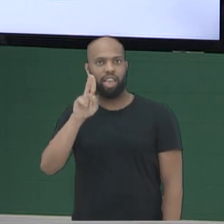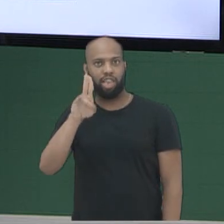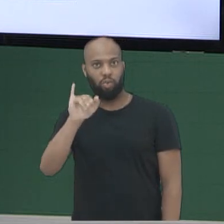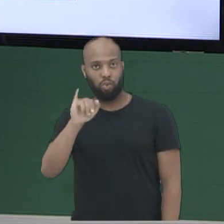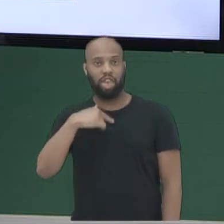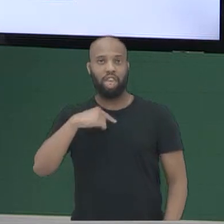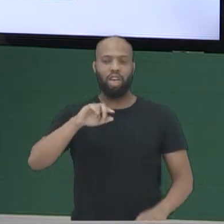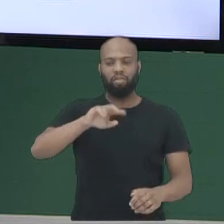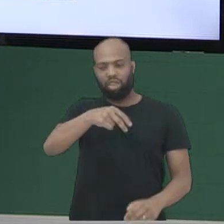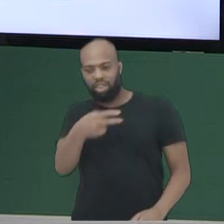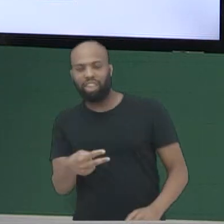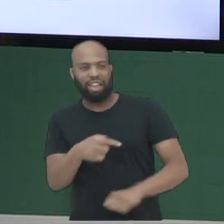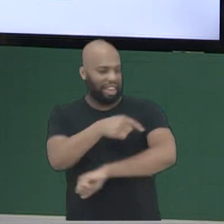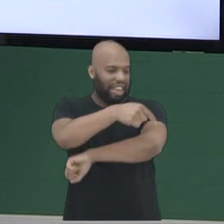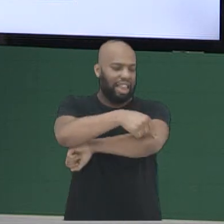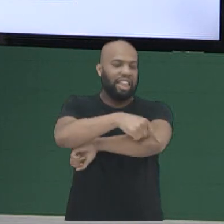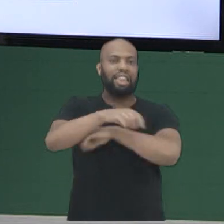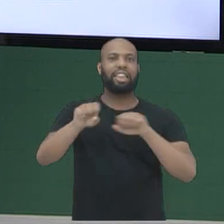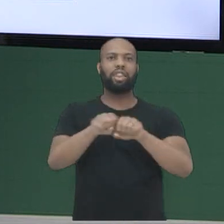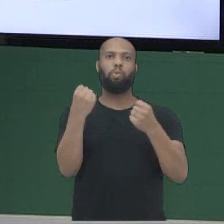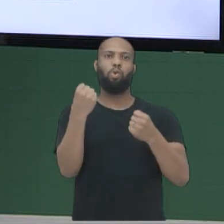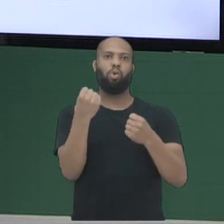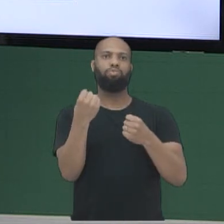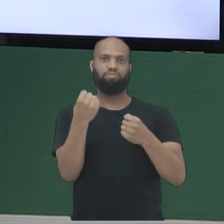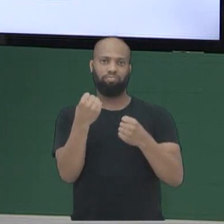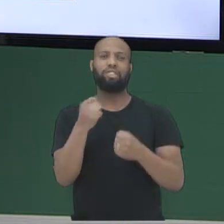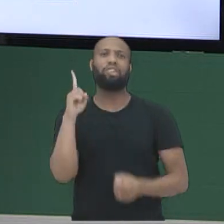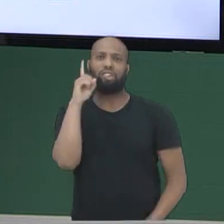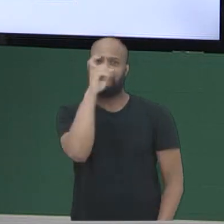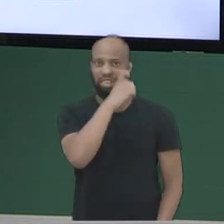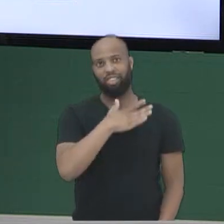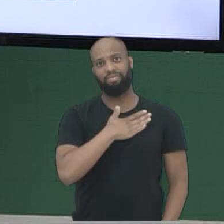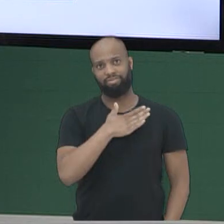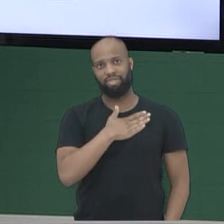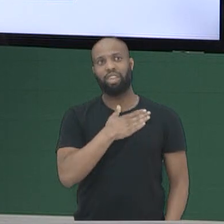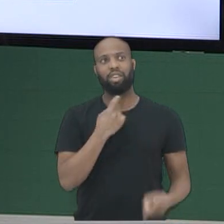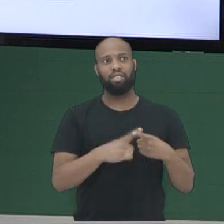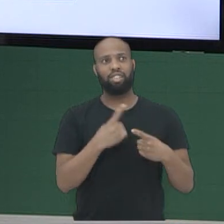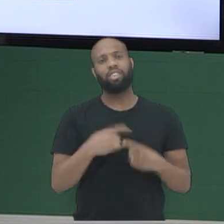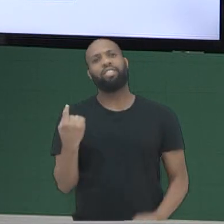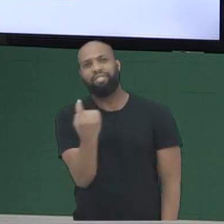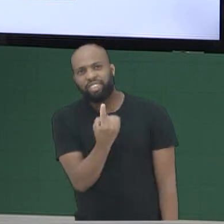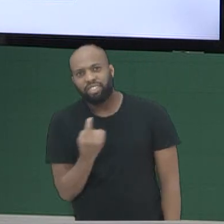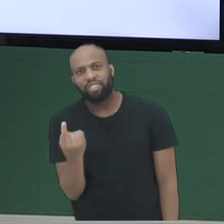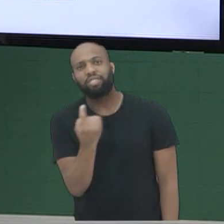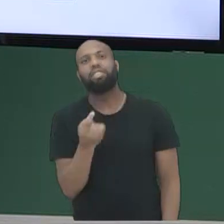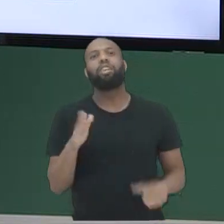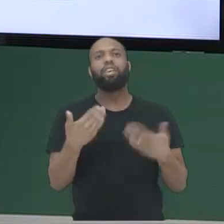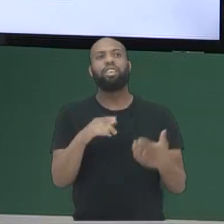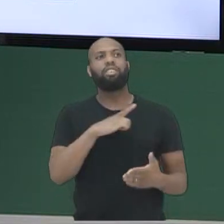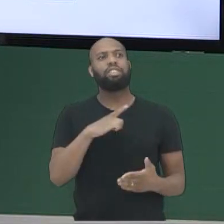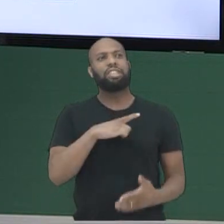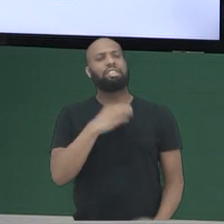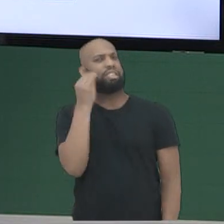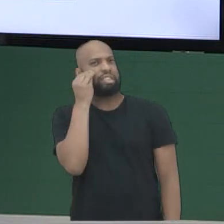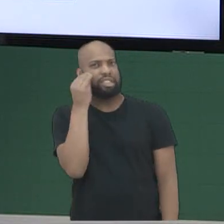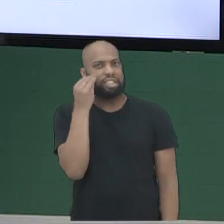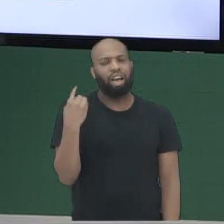acidente. Um acidente, estava andando de patins num parque aqui em Curitiba, que é um parque chamado Barigui.